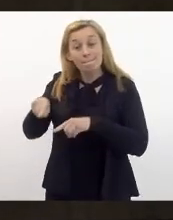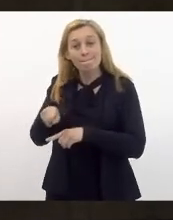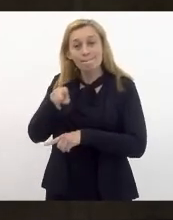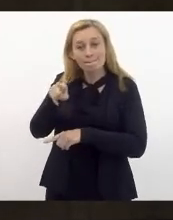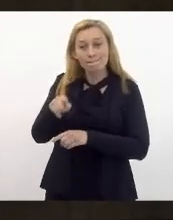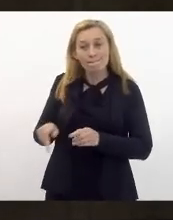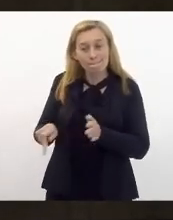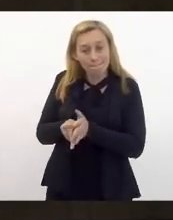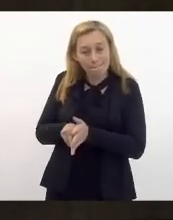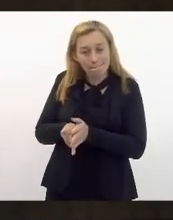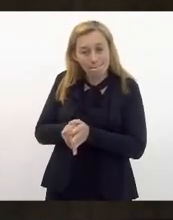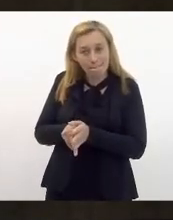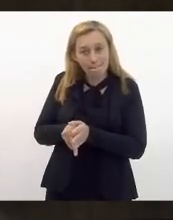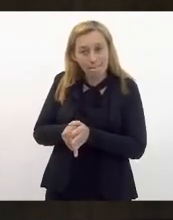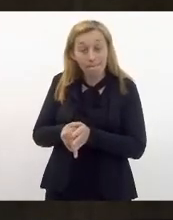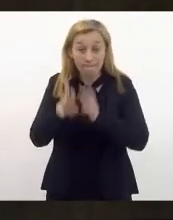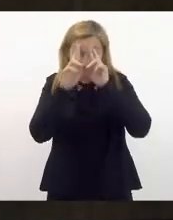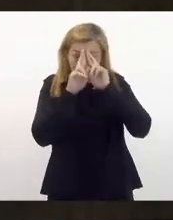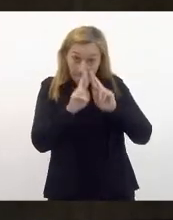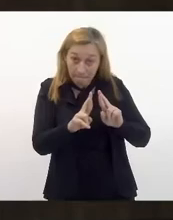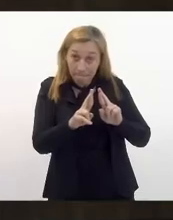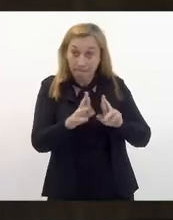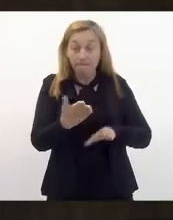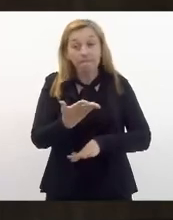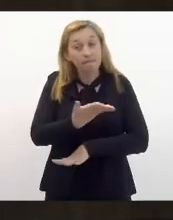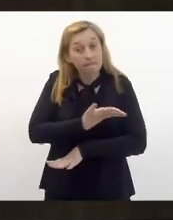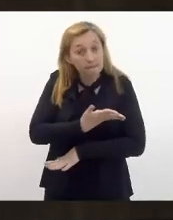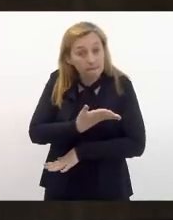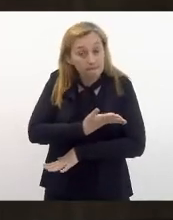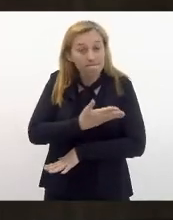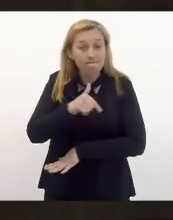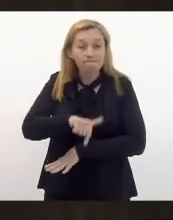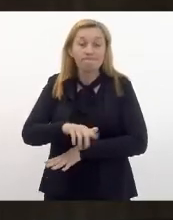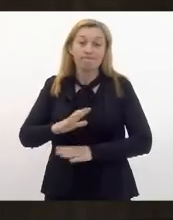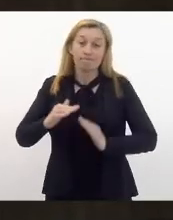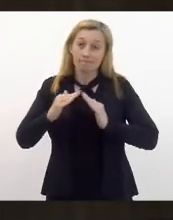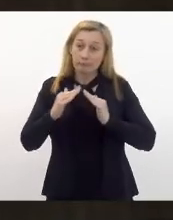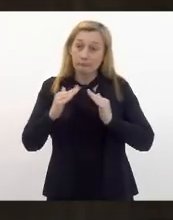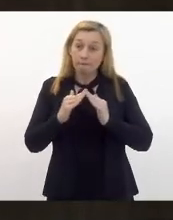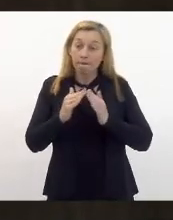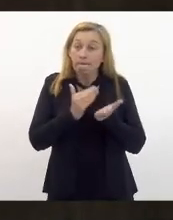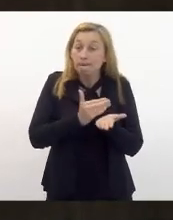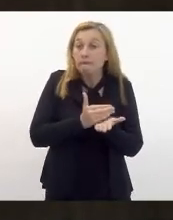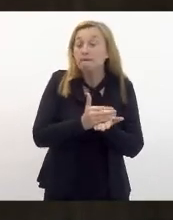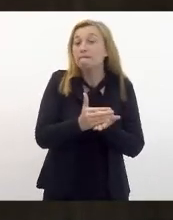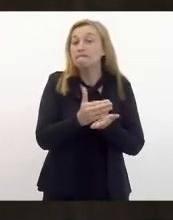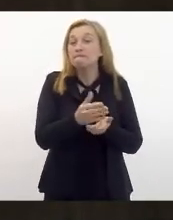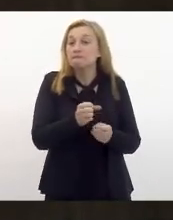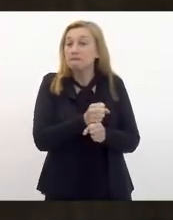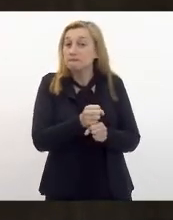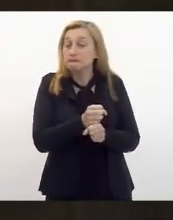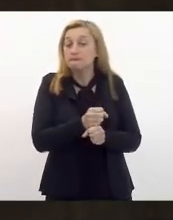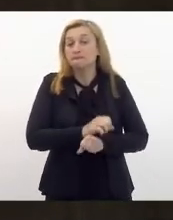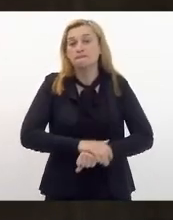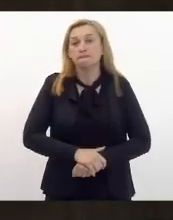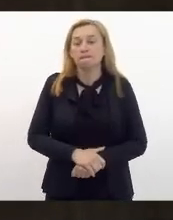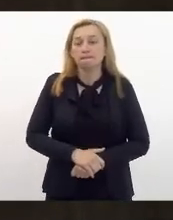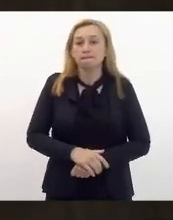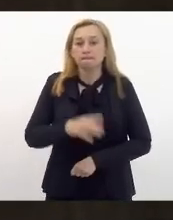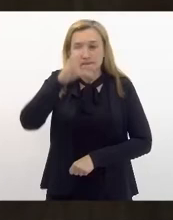esse projeto muito respeitosamente os meus colegas aqui da casa desde o início do ano